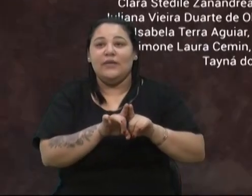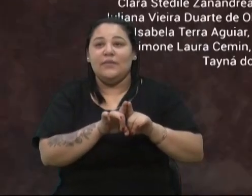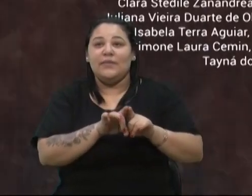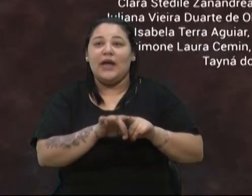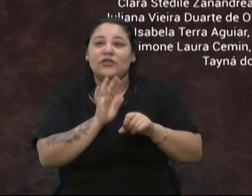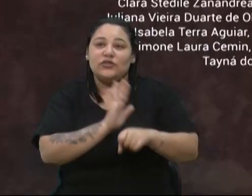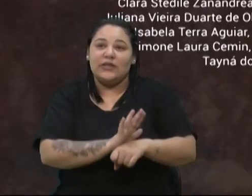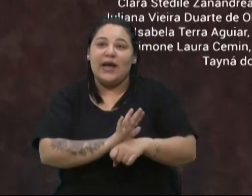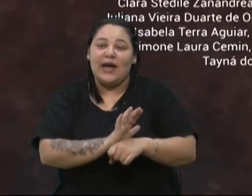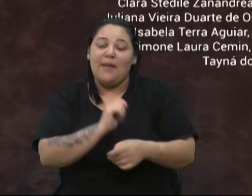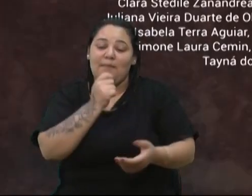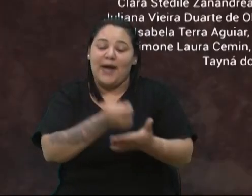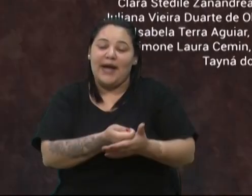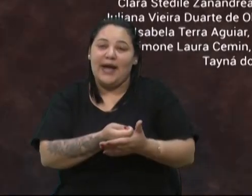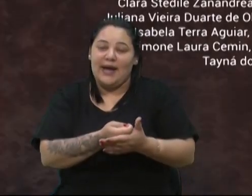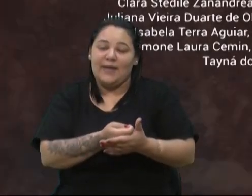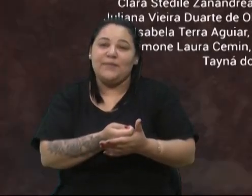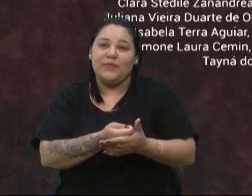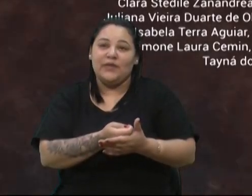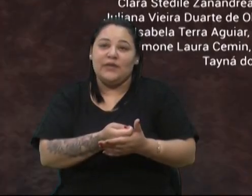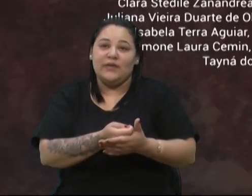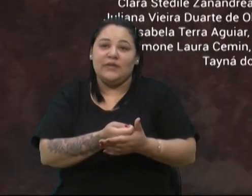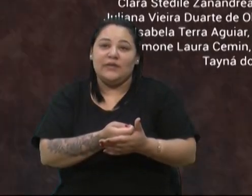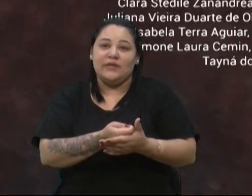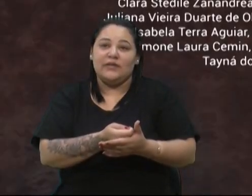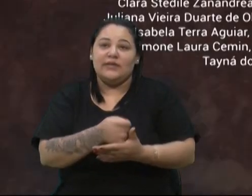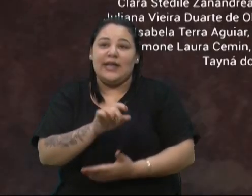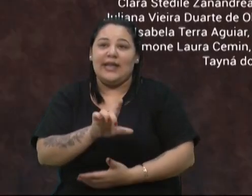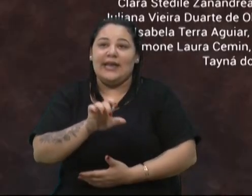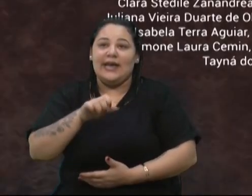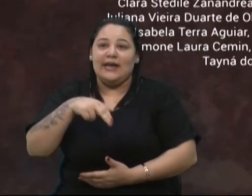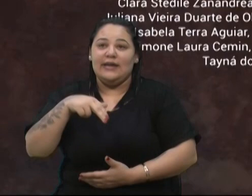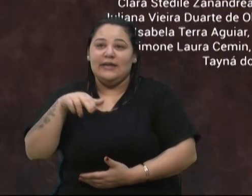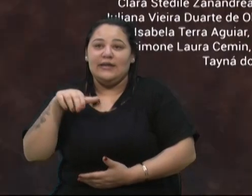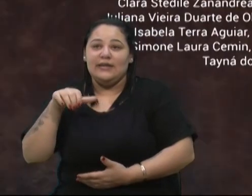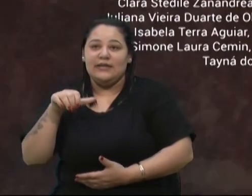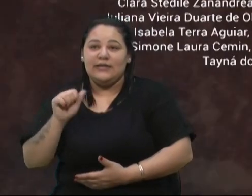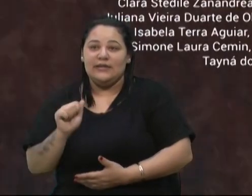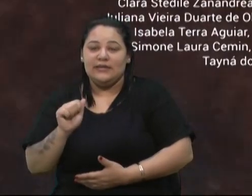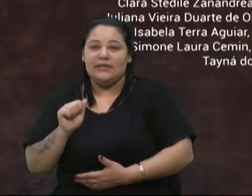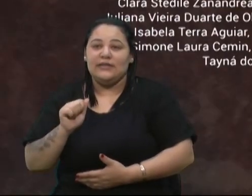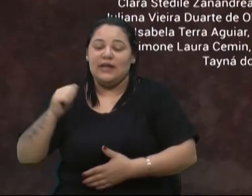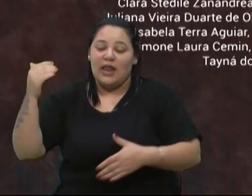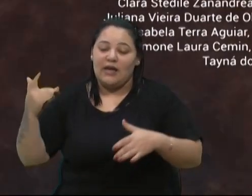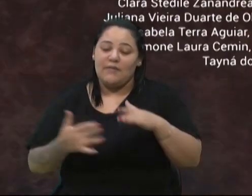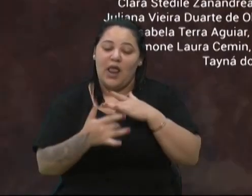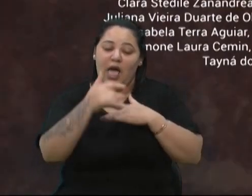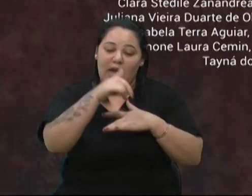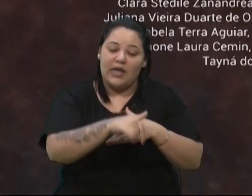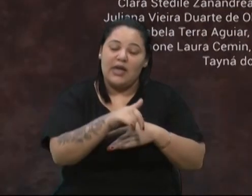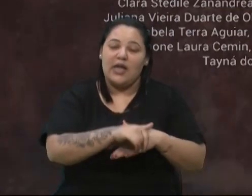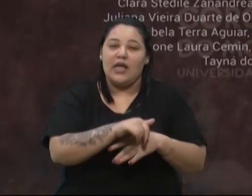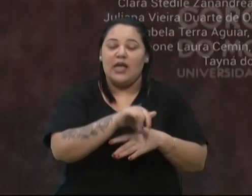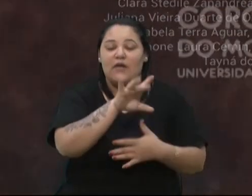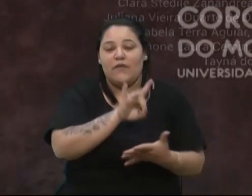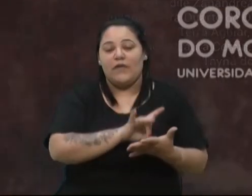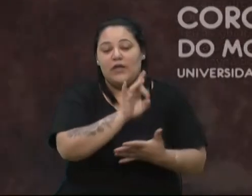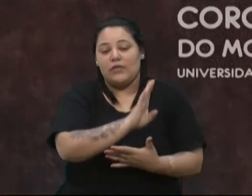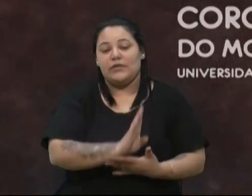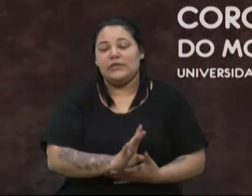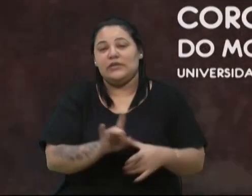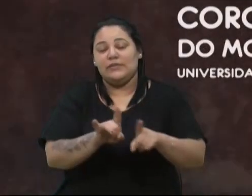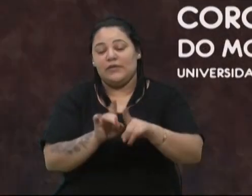Lena Baúli novamente para o 3º ano do Moinho Nômade, com circulação aqui pelo Estado e também por São Paulo e